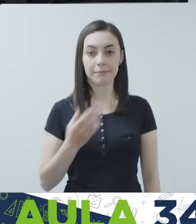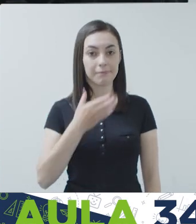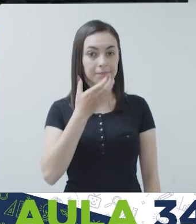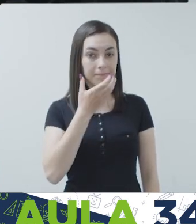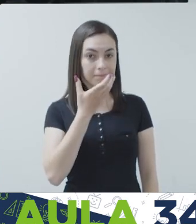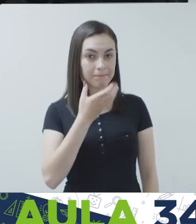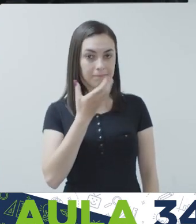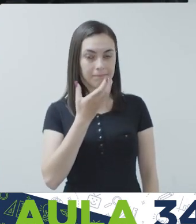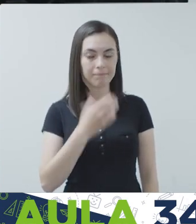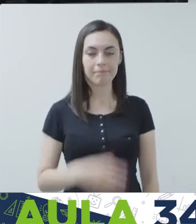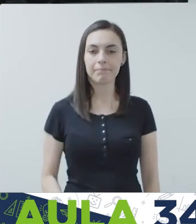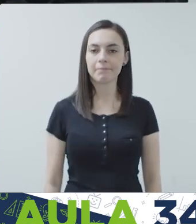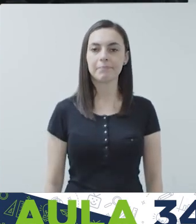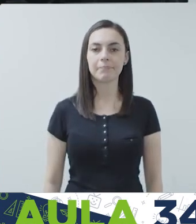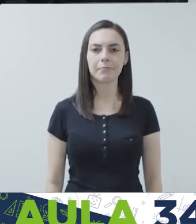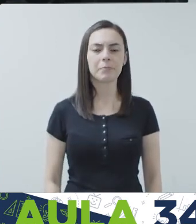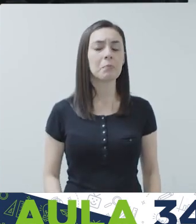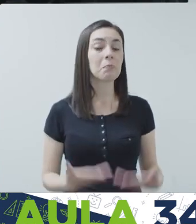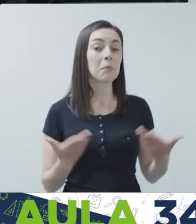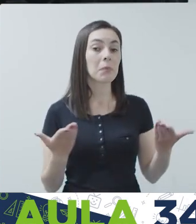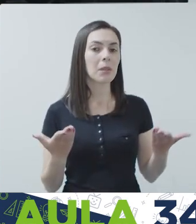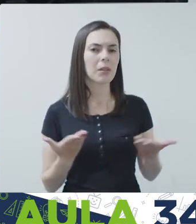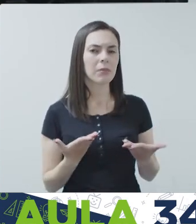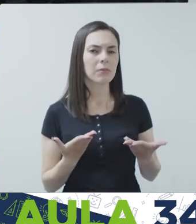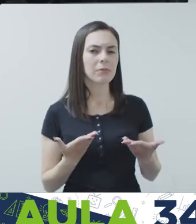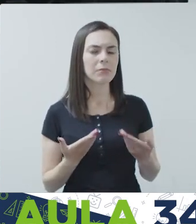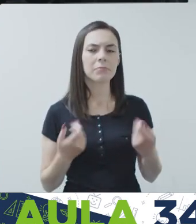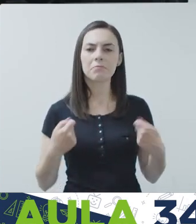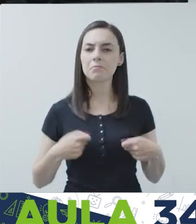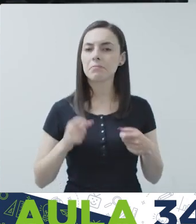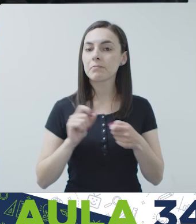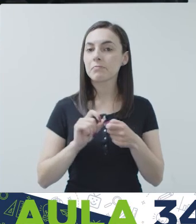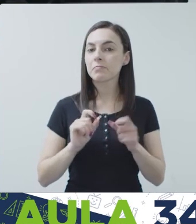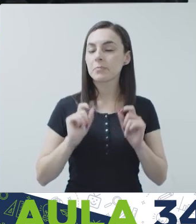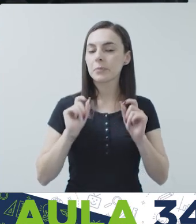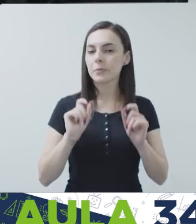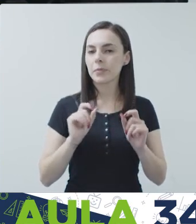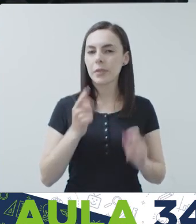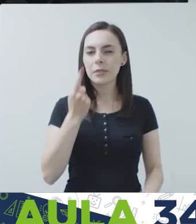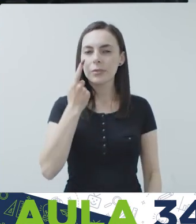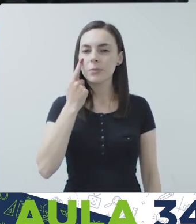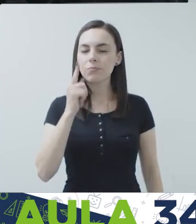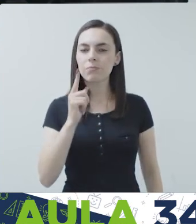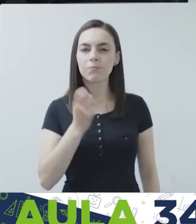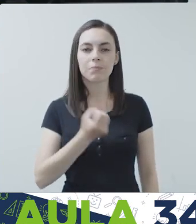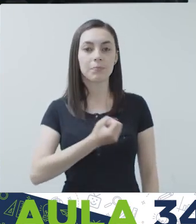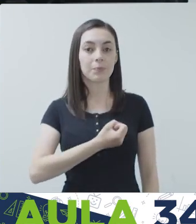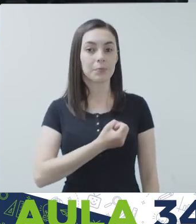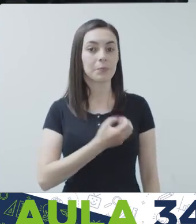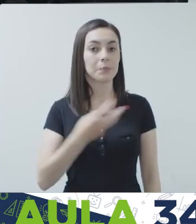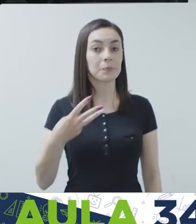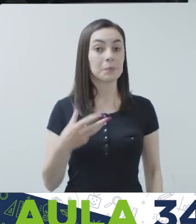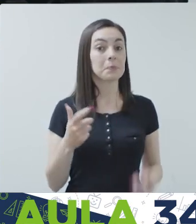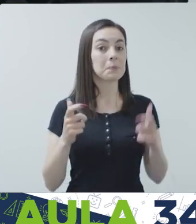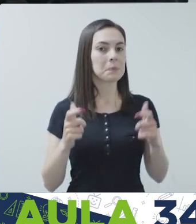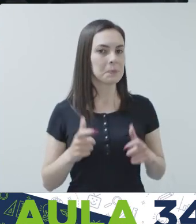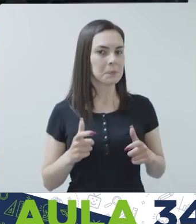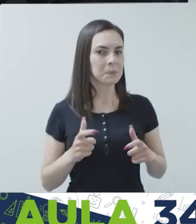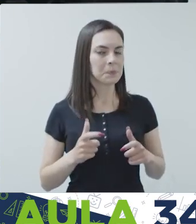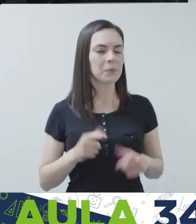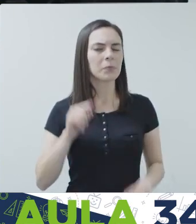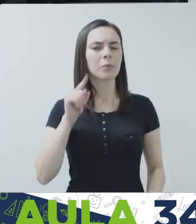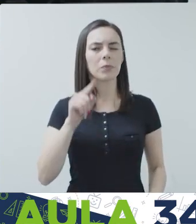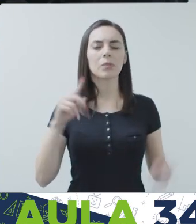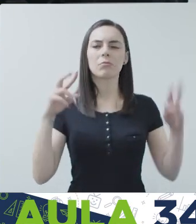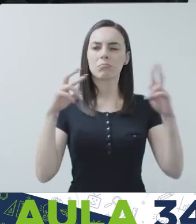maçãs. E agora, o que que nós precisamos fazer? Descobrir aonde está o número 3. Vocês já